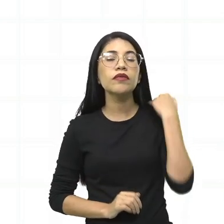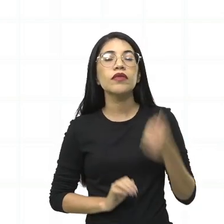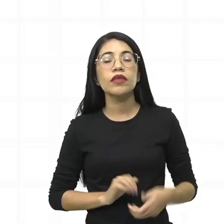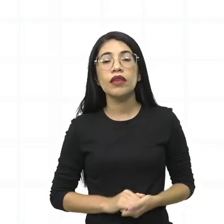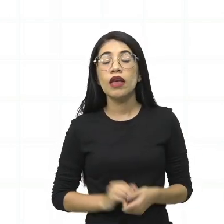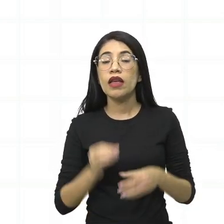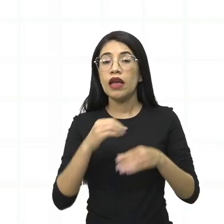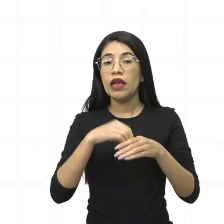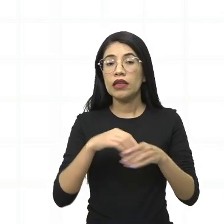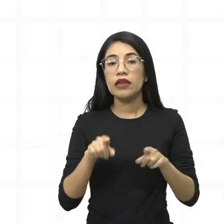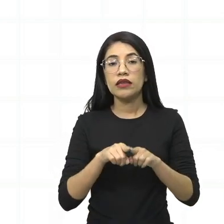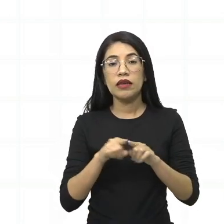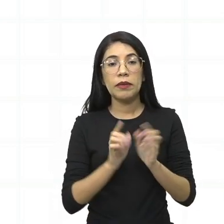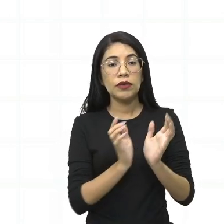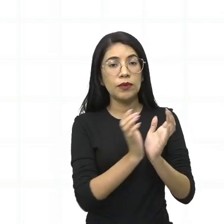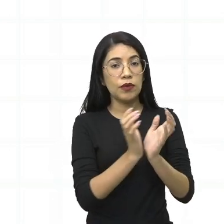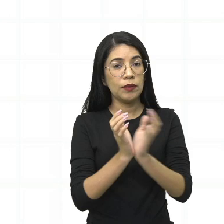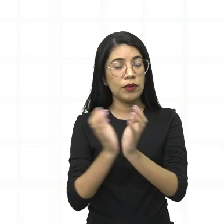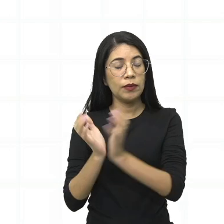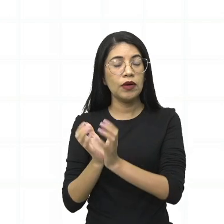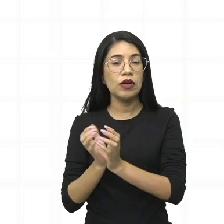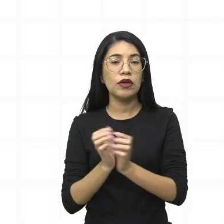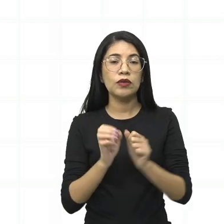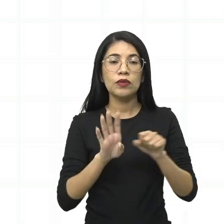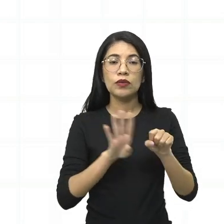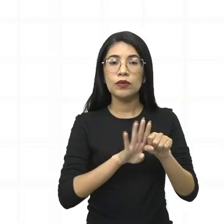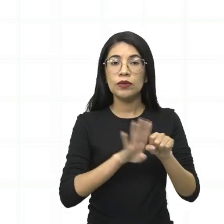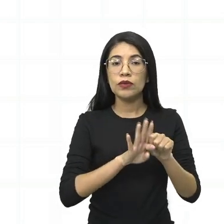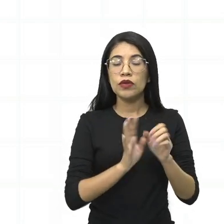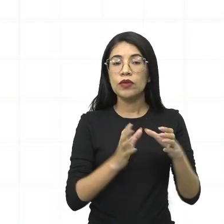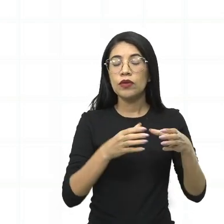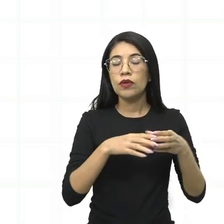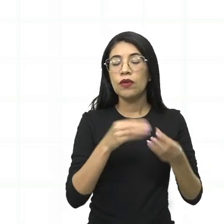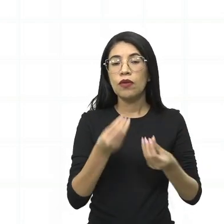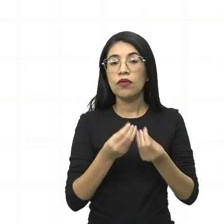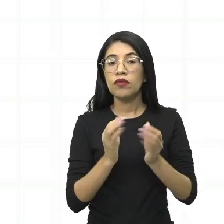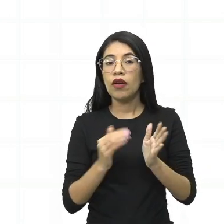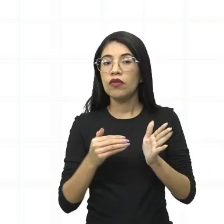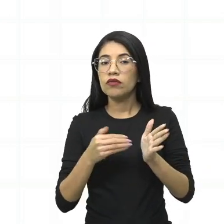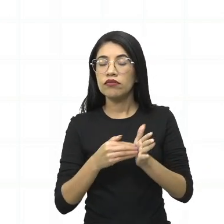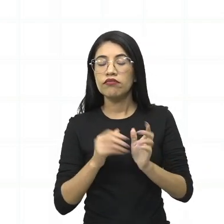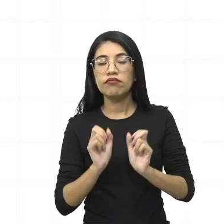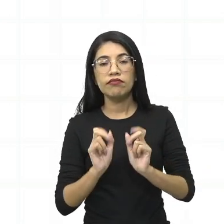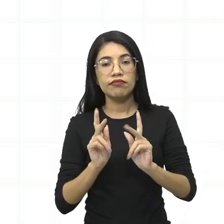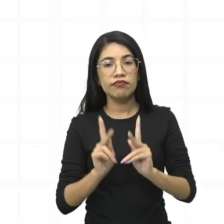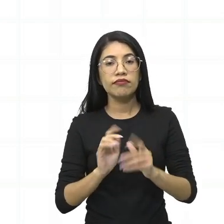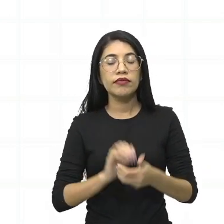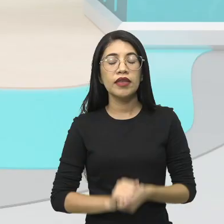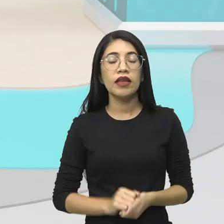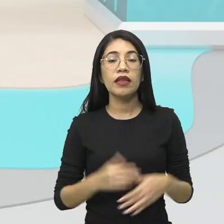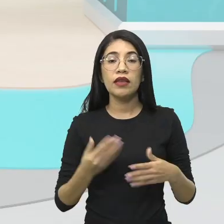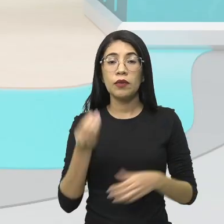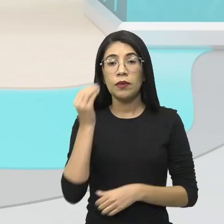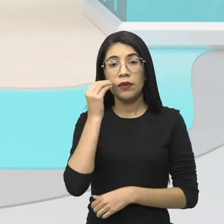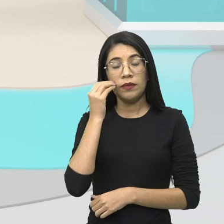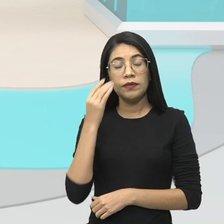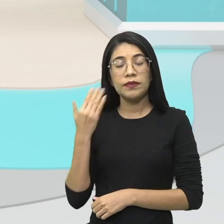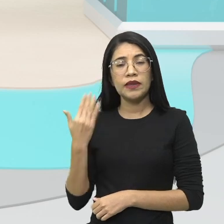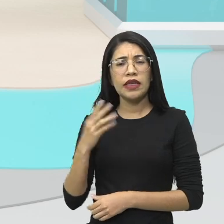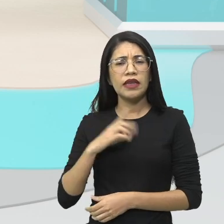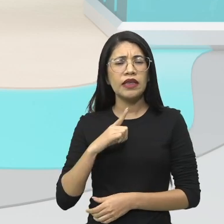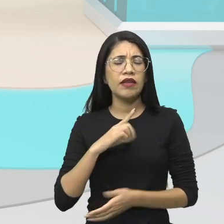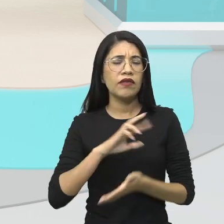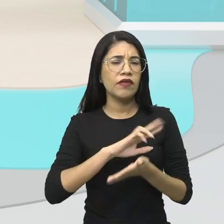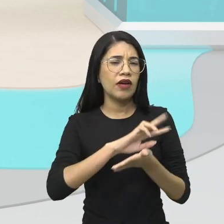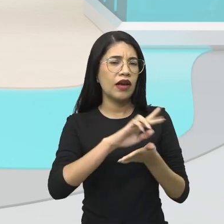classificação, então, o nosso substantivo coletivo foi o último, né? Então, nós vimos aí que nós temos